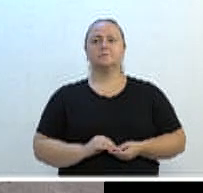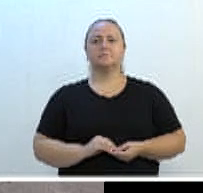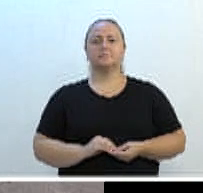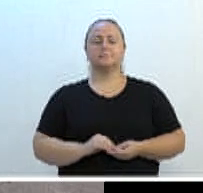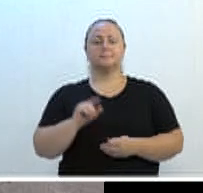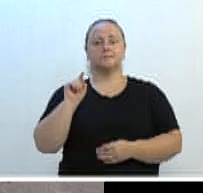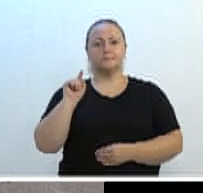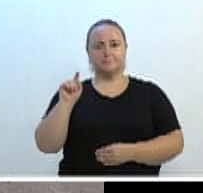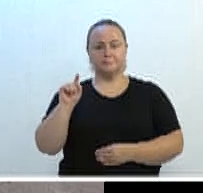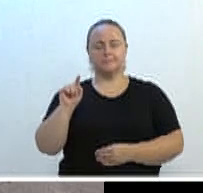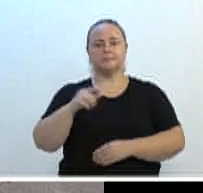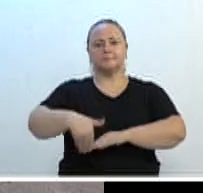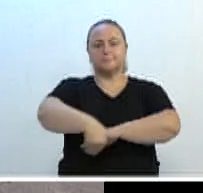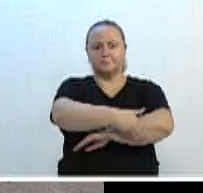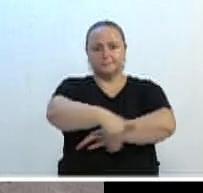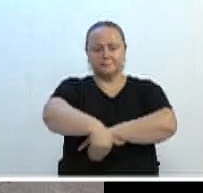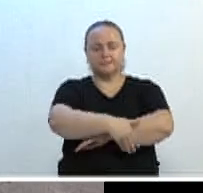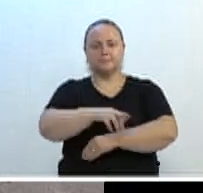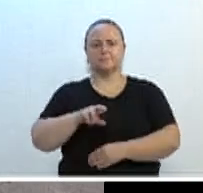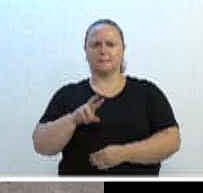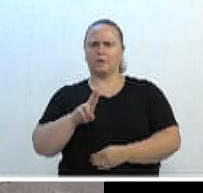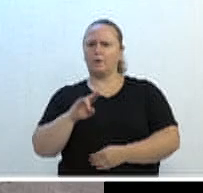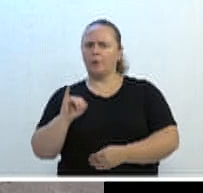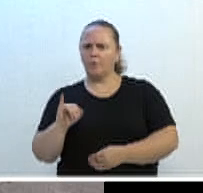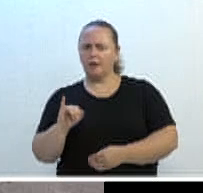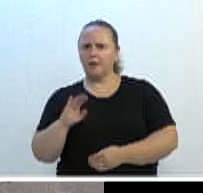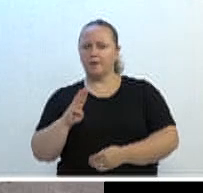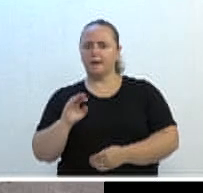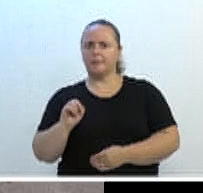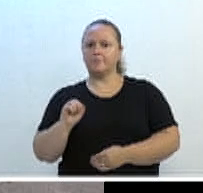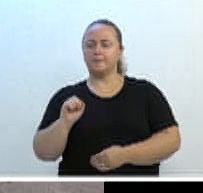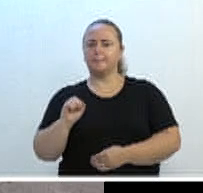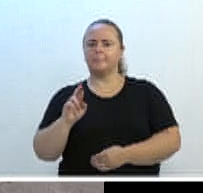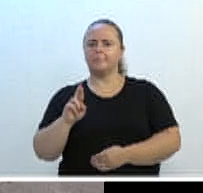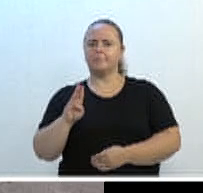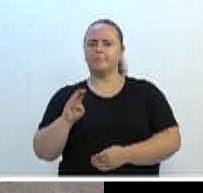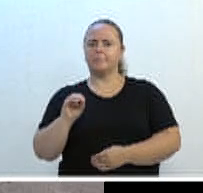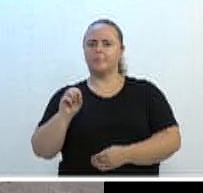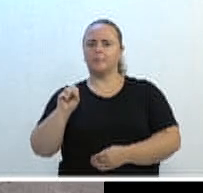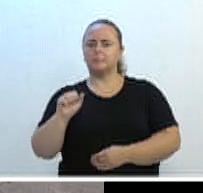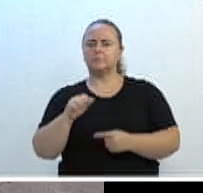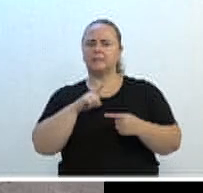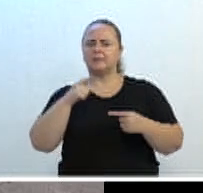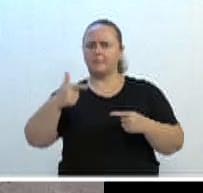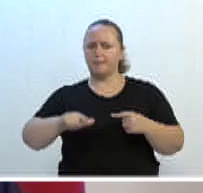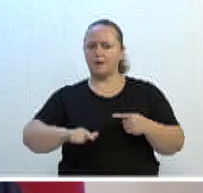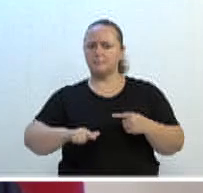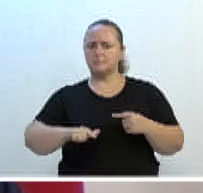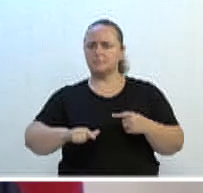Barbosa. Eu acho que seriam essas, né, Ari, que nós temos aí. Não sei se tem mais alguma foto.